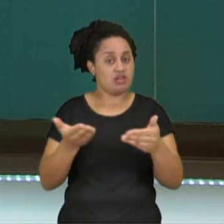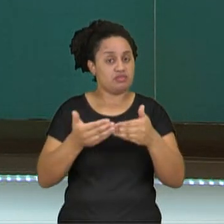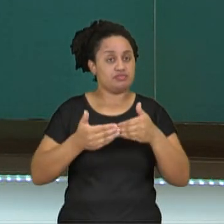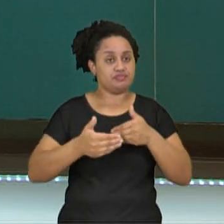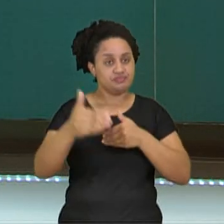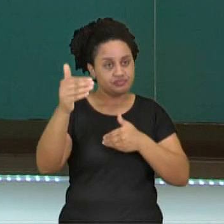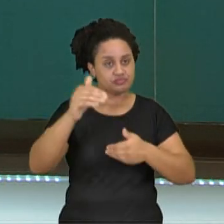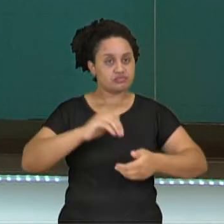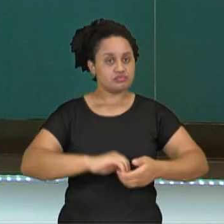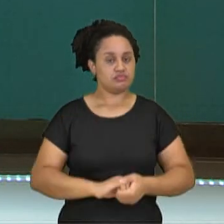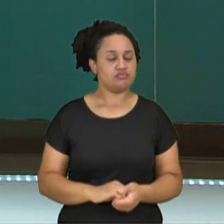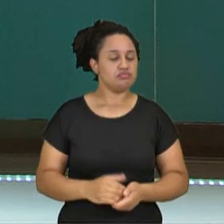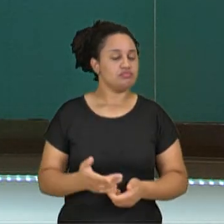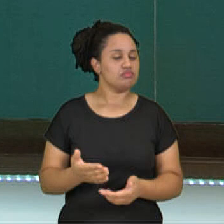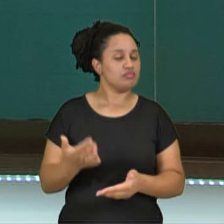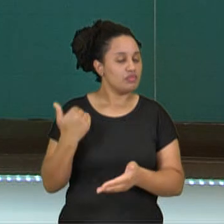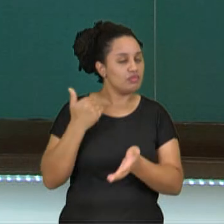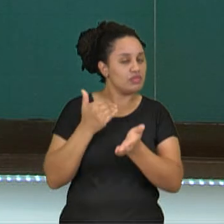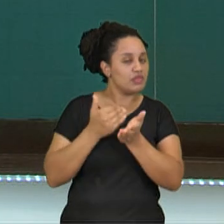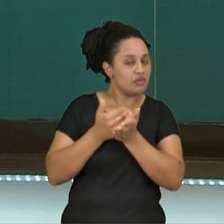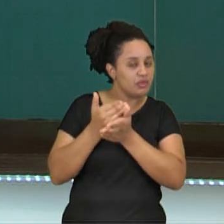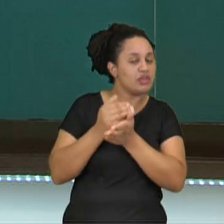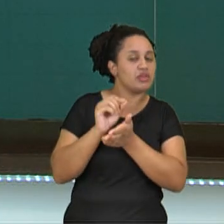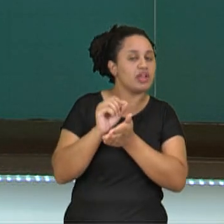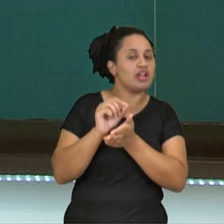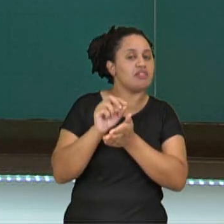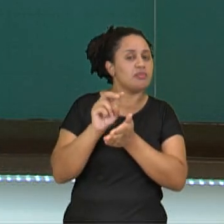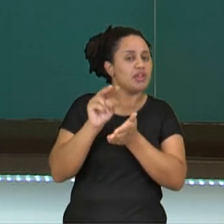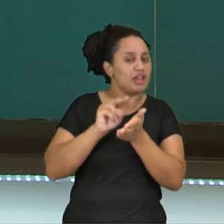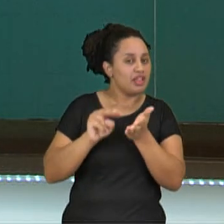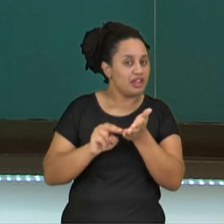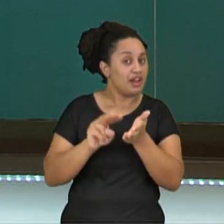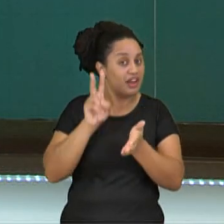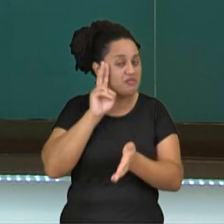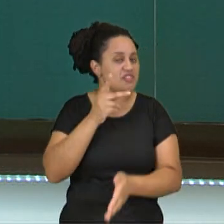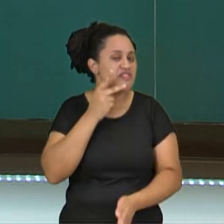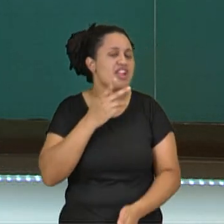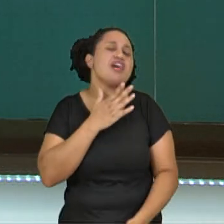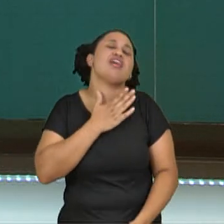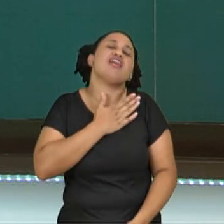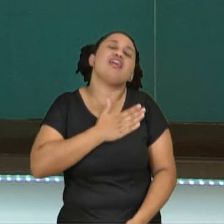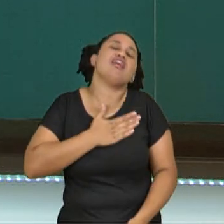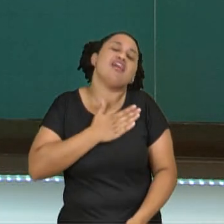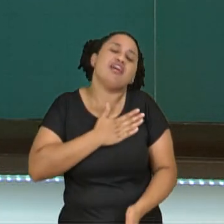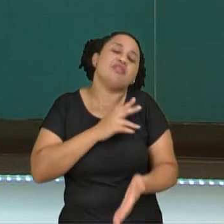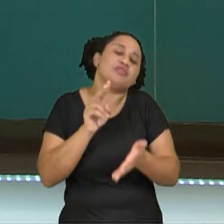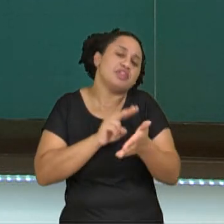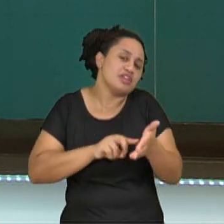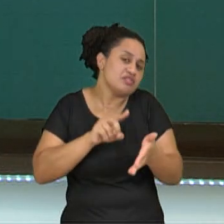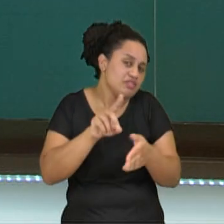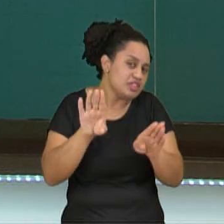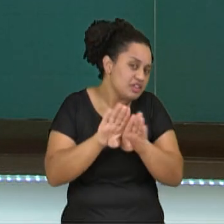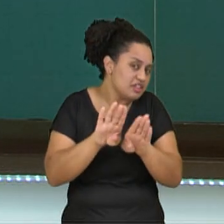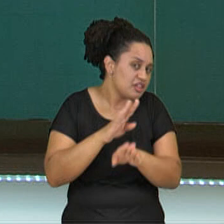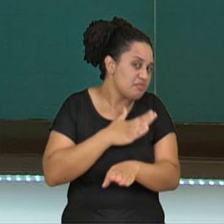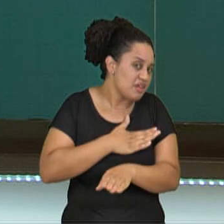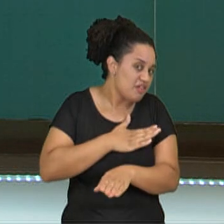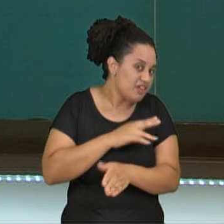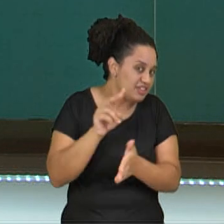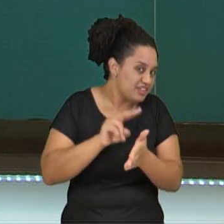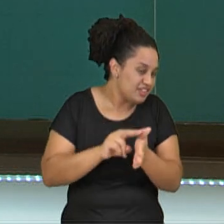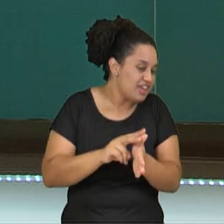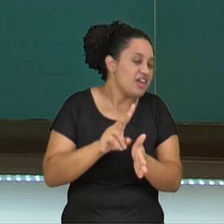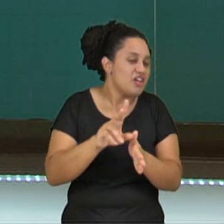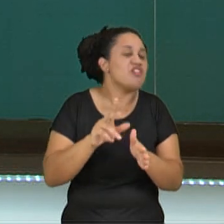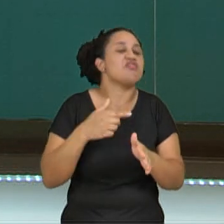agora. Antes, a gente vai ler um texto. Lembra que eu falei para vocês que eu adoro ler? Será que você gosta de ler? Eu vou convencer